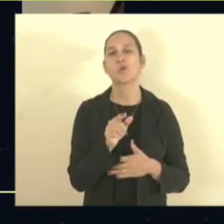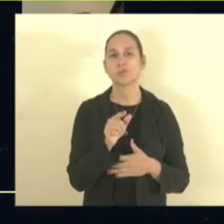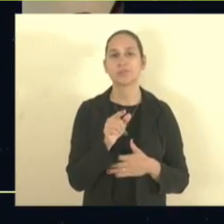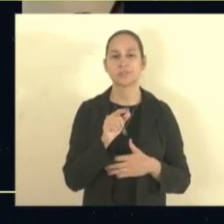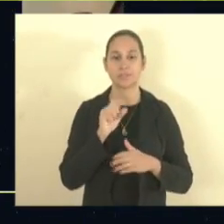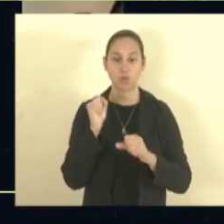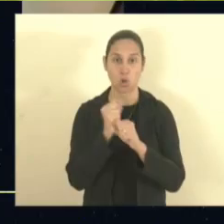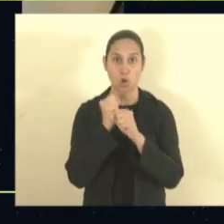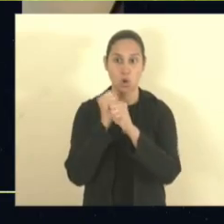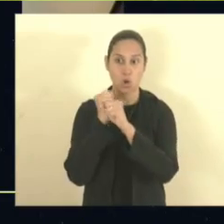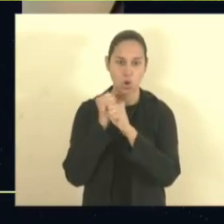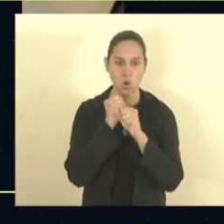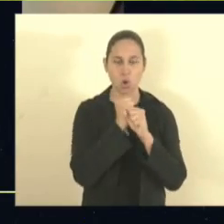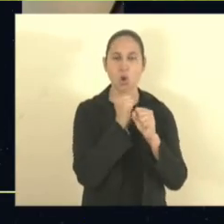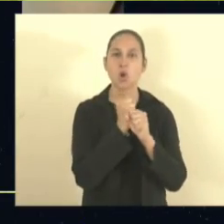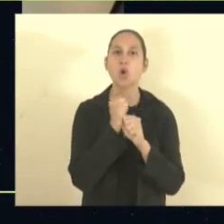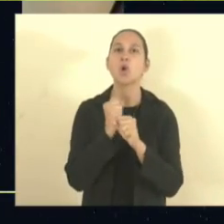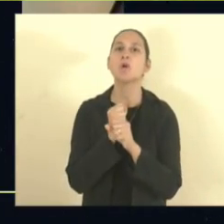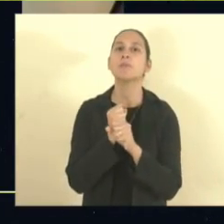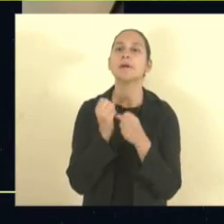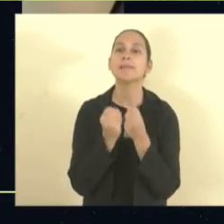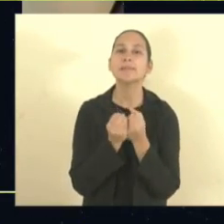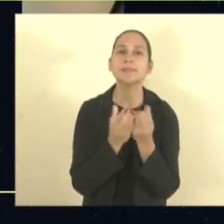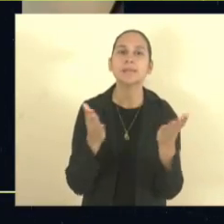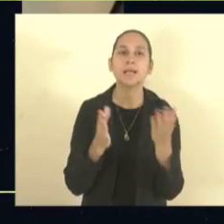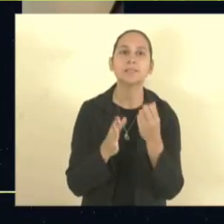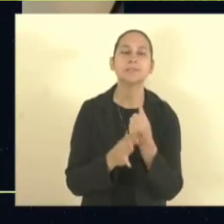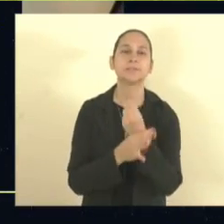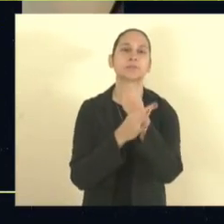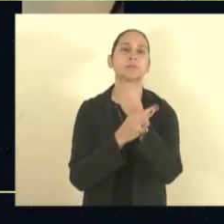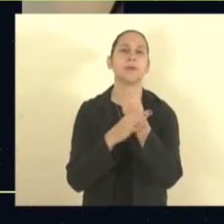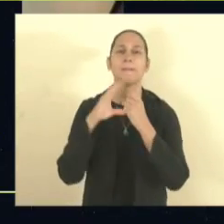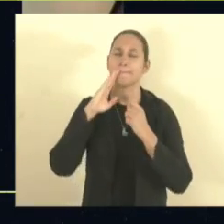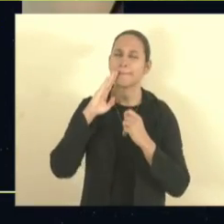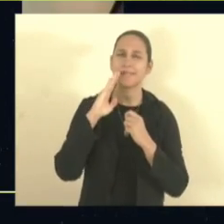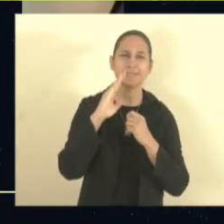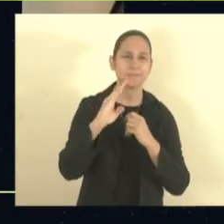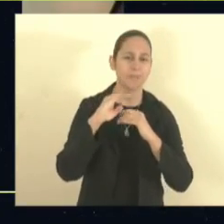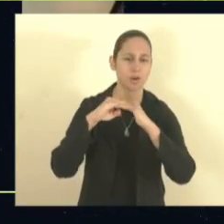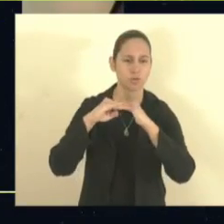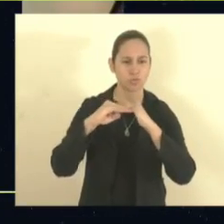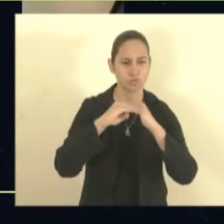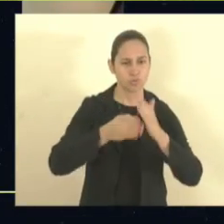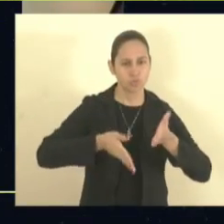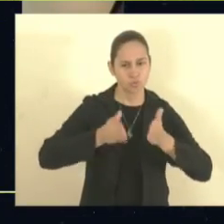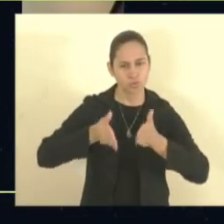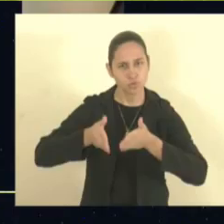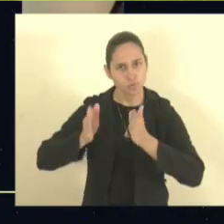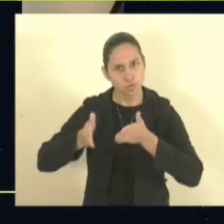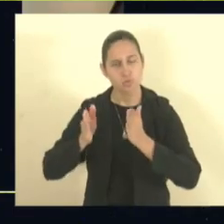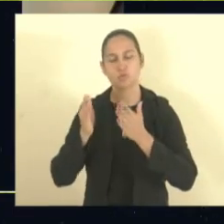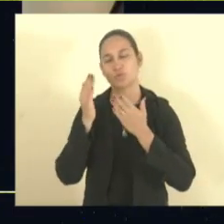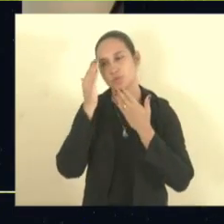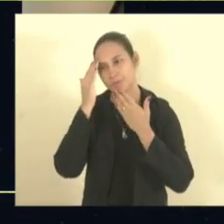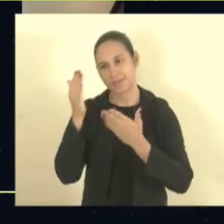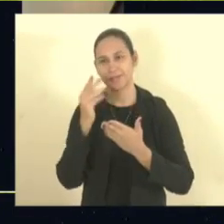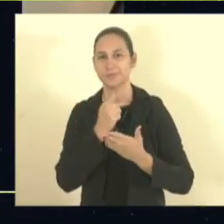obras para garantir segurança, principalmente nas estradas, para os nossos capixabas. Obrigado, presidente.